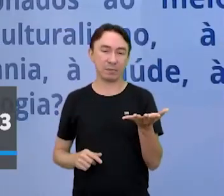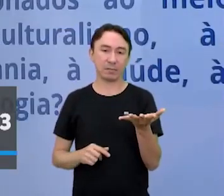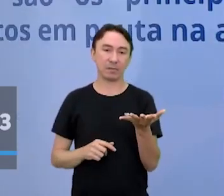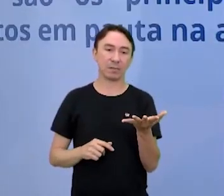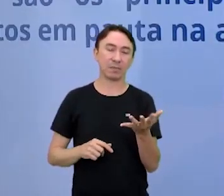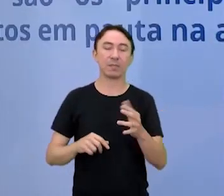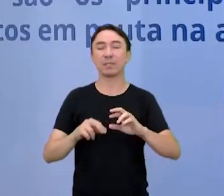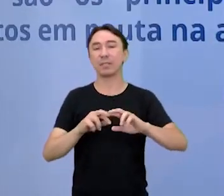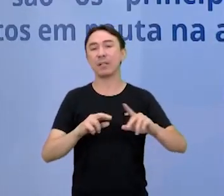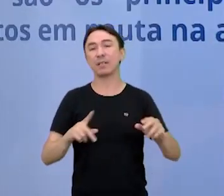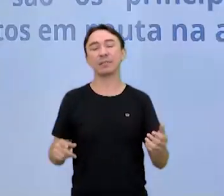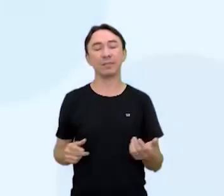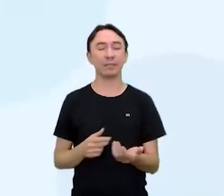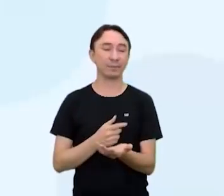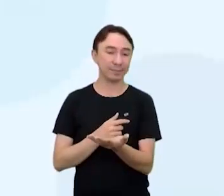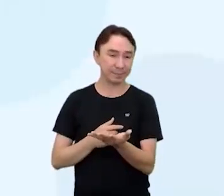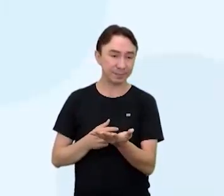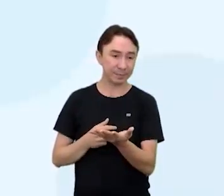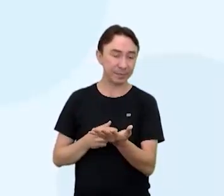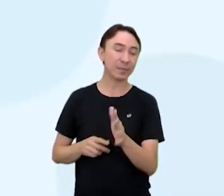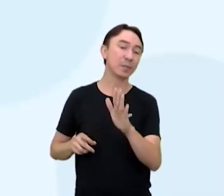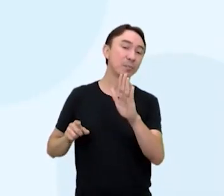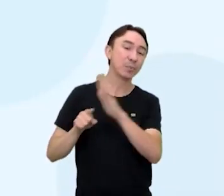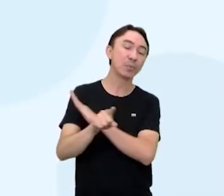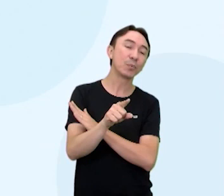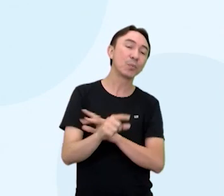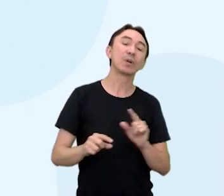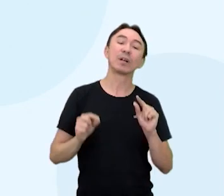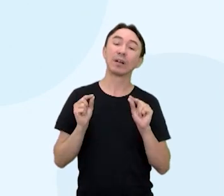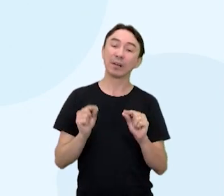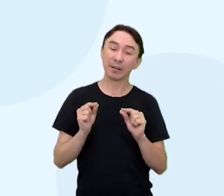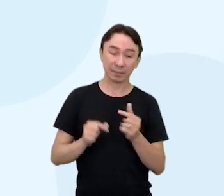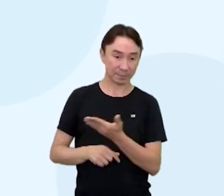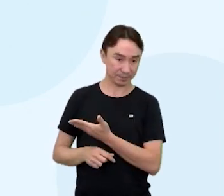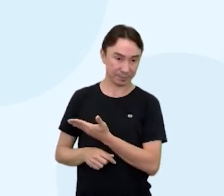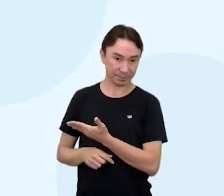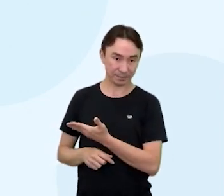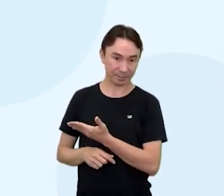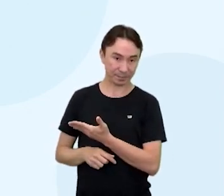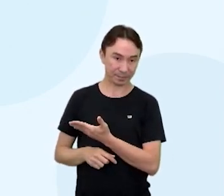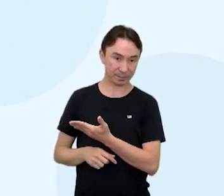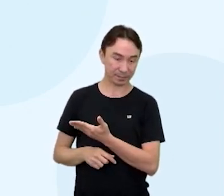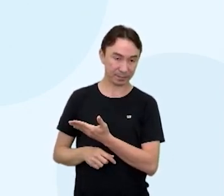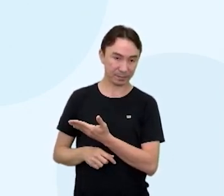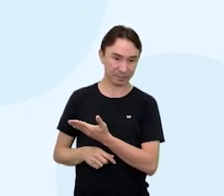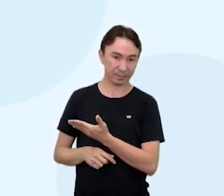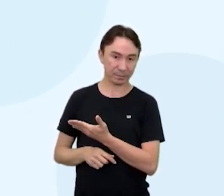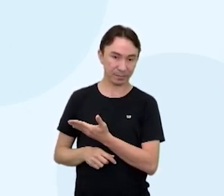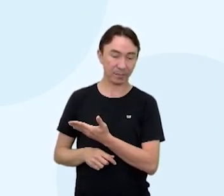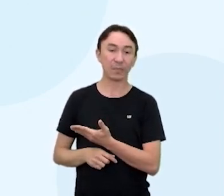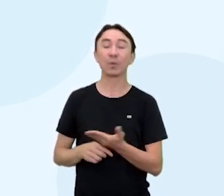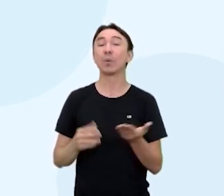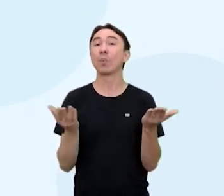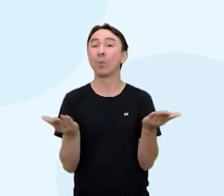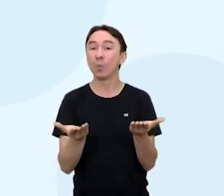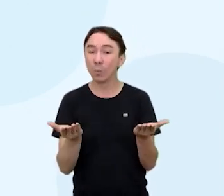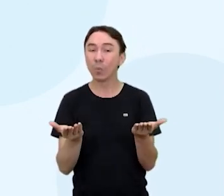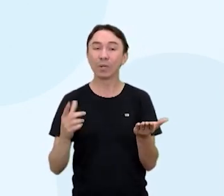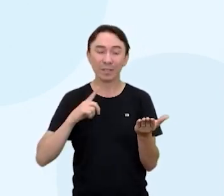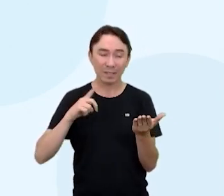a pergunta aqui é esta: quais são os principais temas e assuntos em pauta na agenda